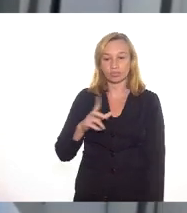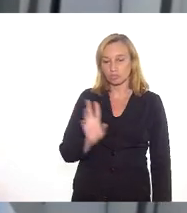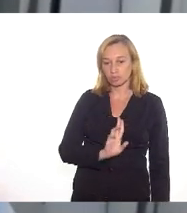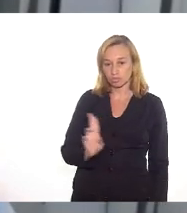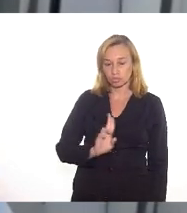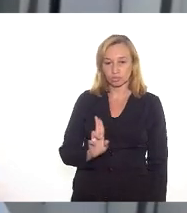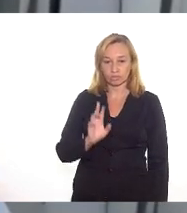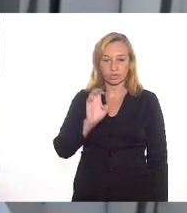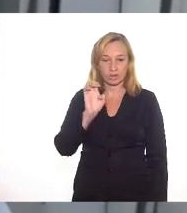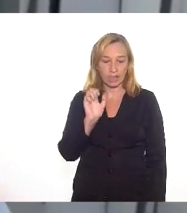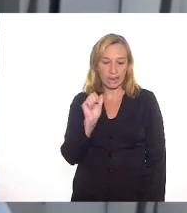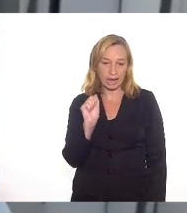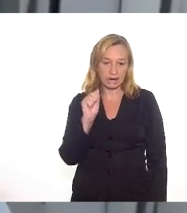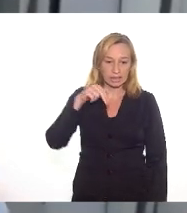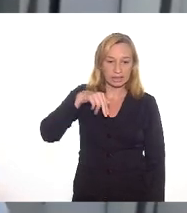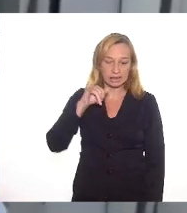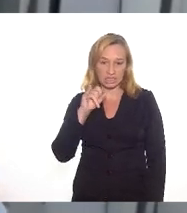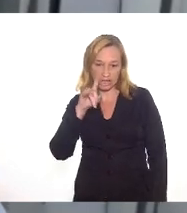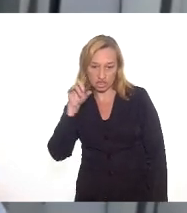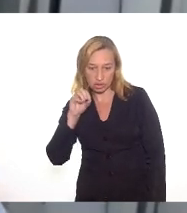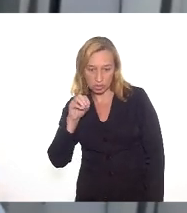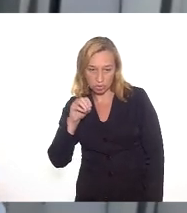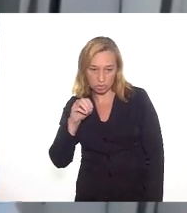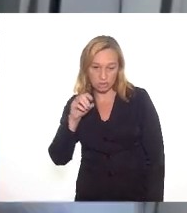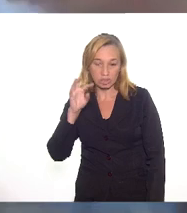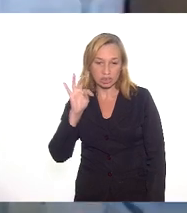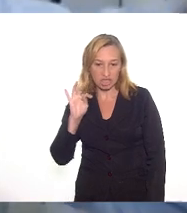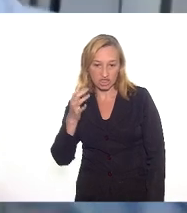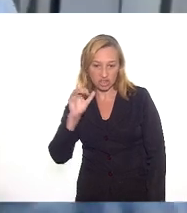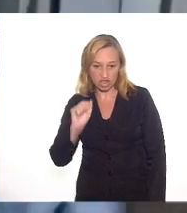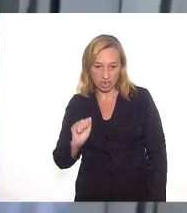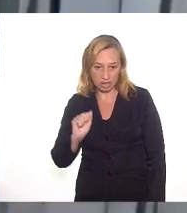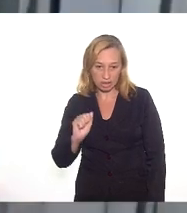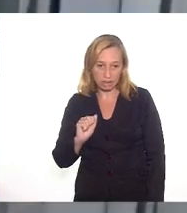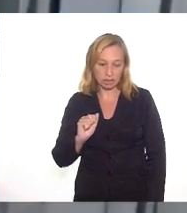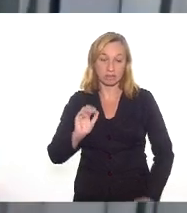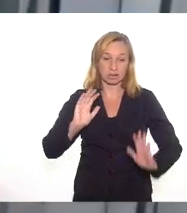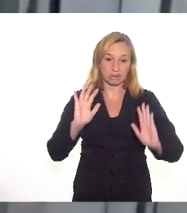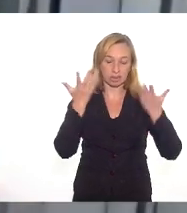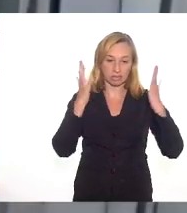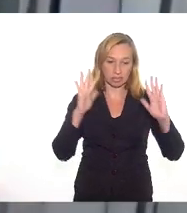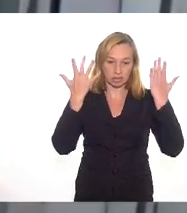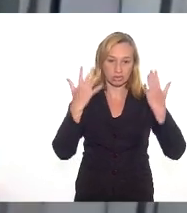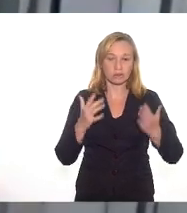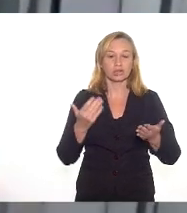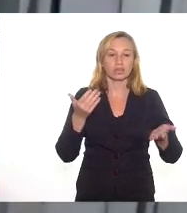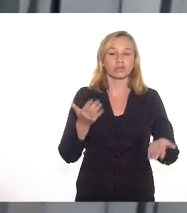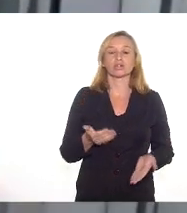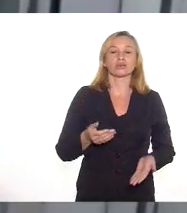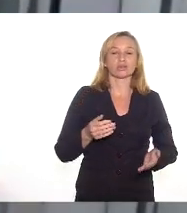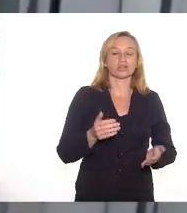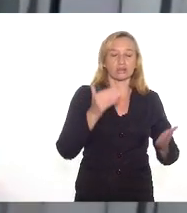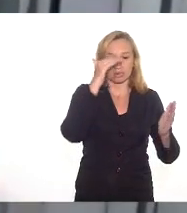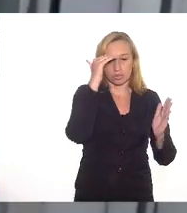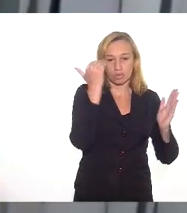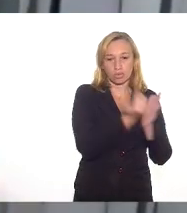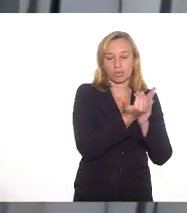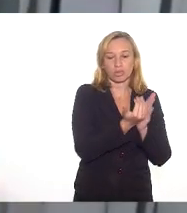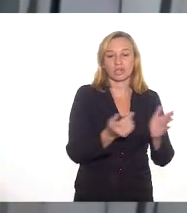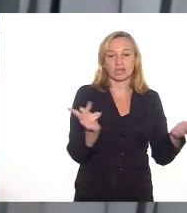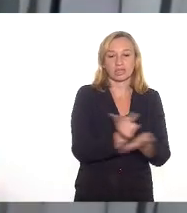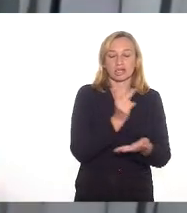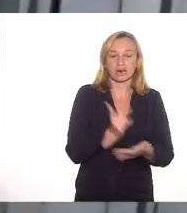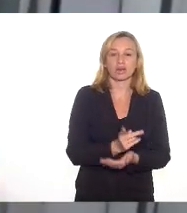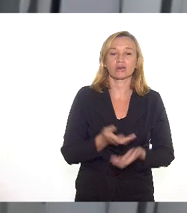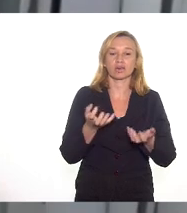de Anísio Teixeira, que leva o nome de Anísio Teixeira, salve, salve, cumpra esse papel. Então, assim, quero me colocar em